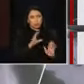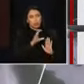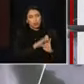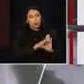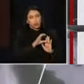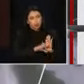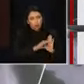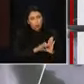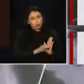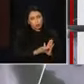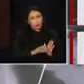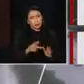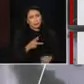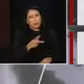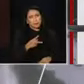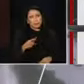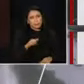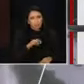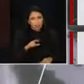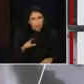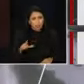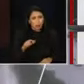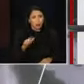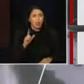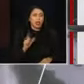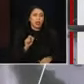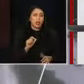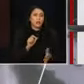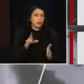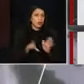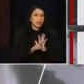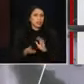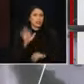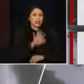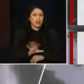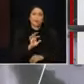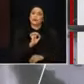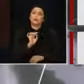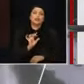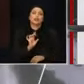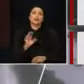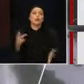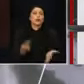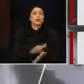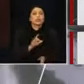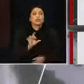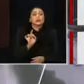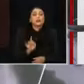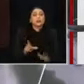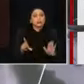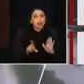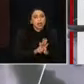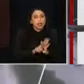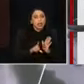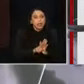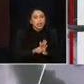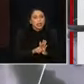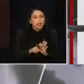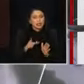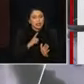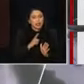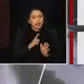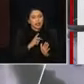lei geral. A especialidade nesse caso não decorre apenas do fato de a lei ser extravagante ao Código